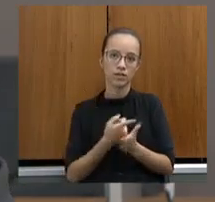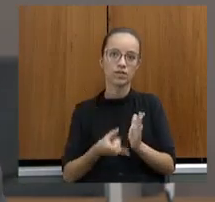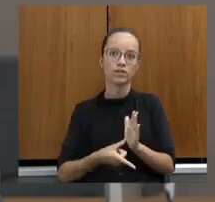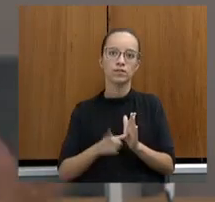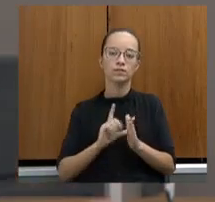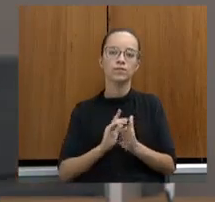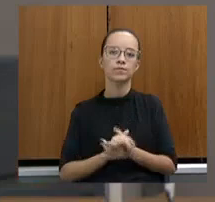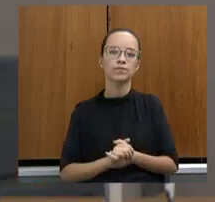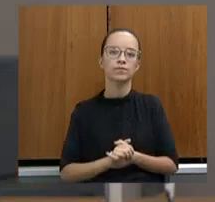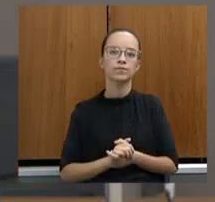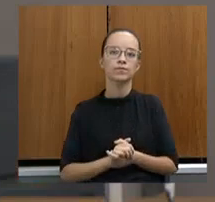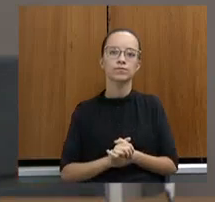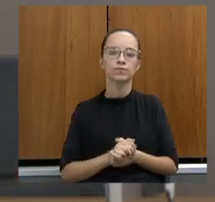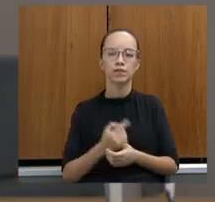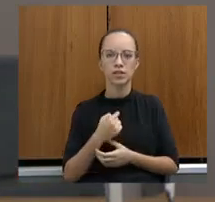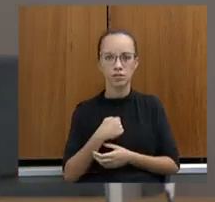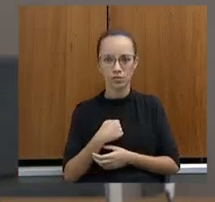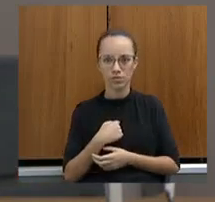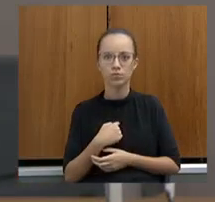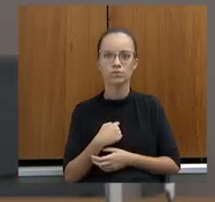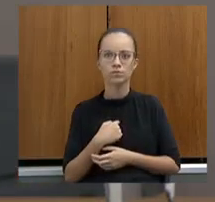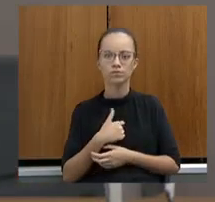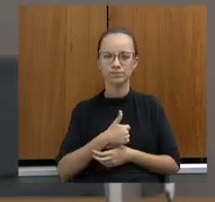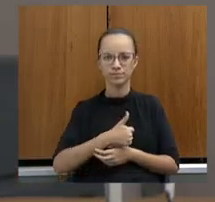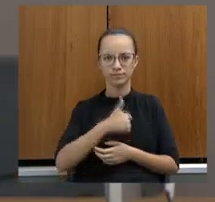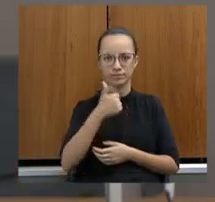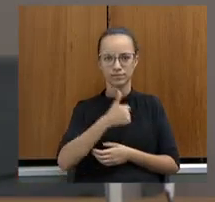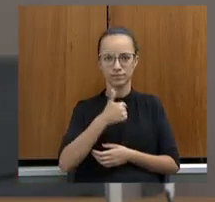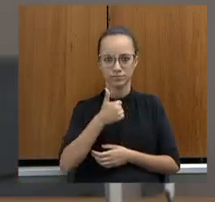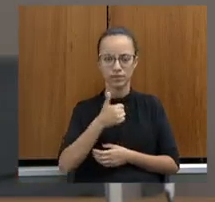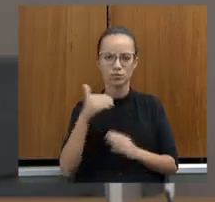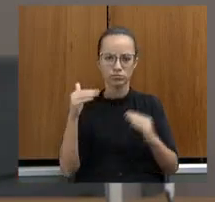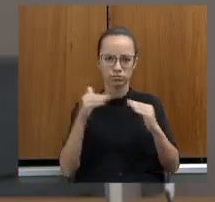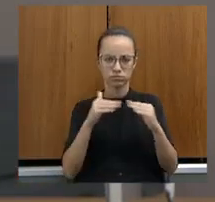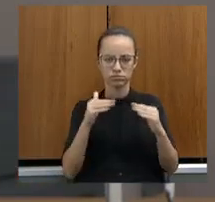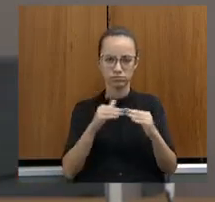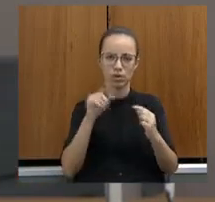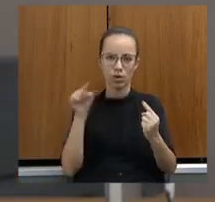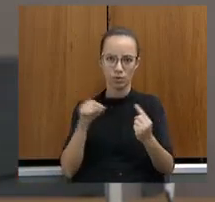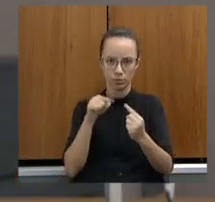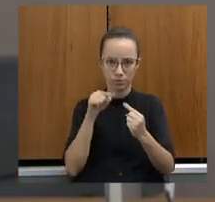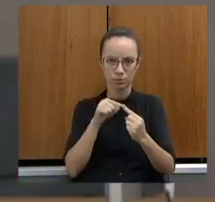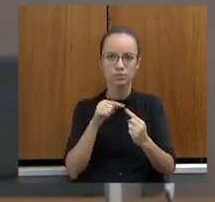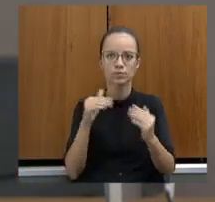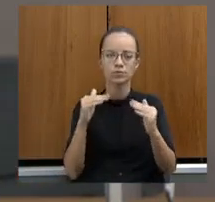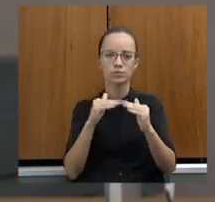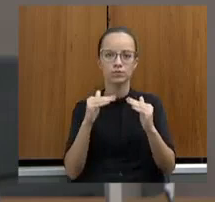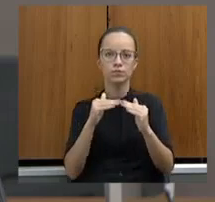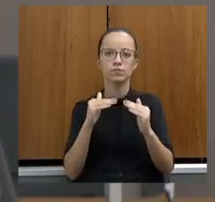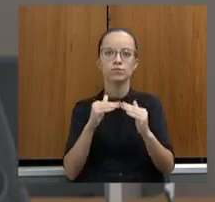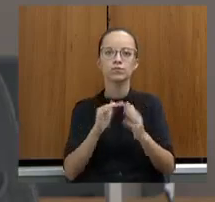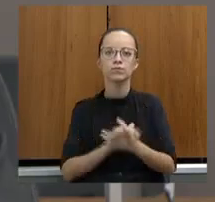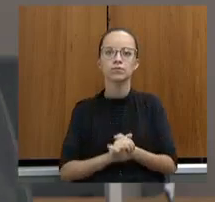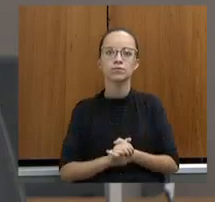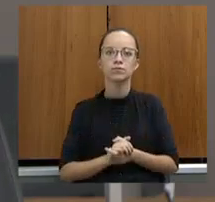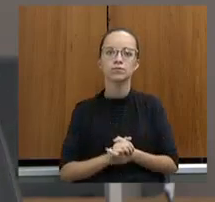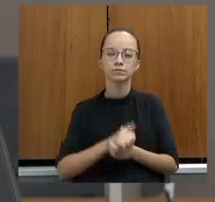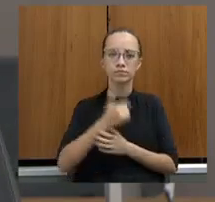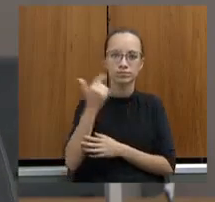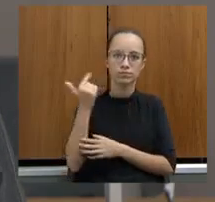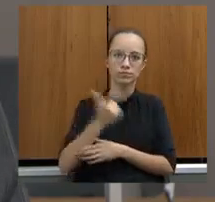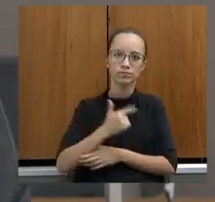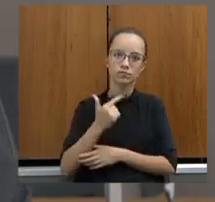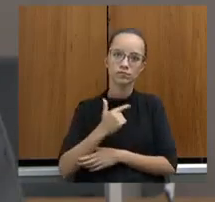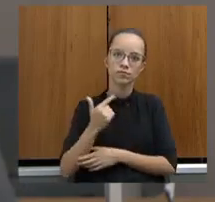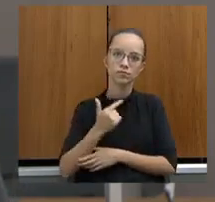eu faço primeiro de quero dizer que eu concordo com o mérito tá das reivindicações do Senhor segundo que